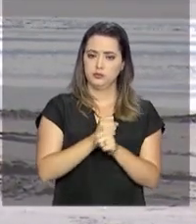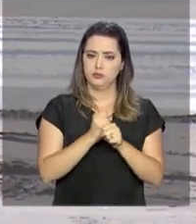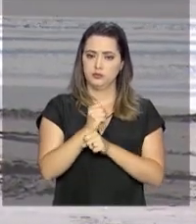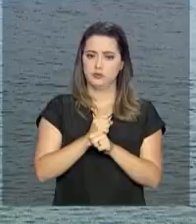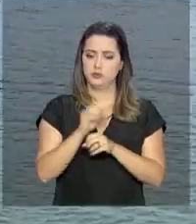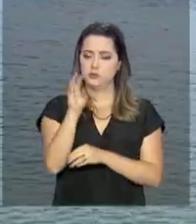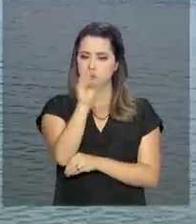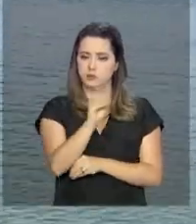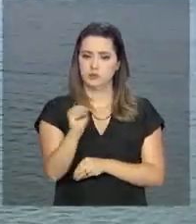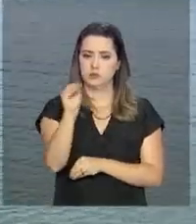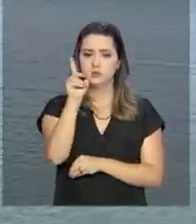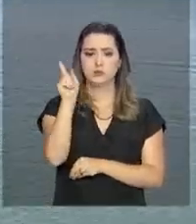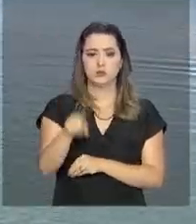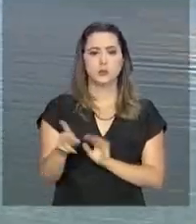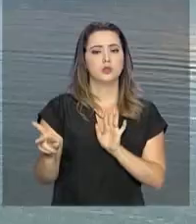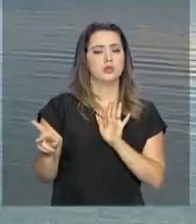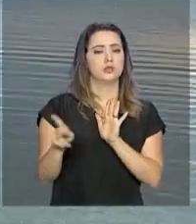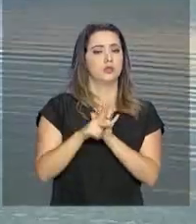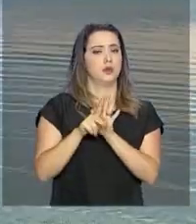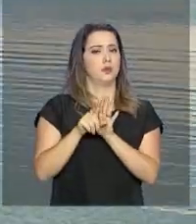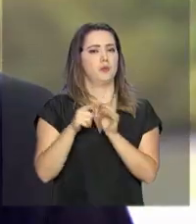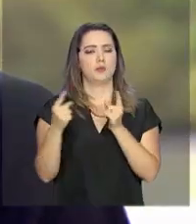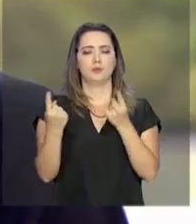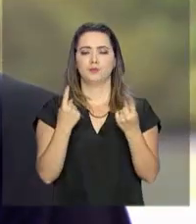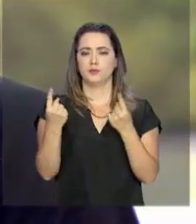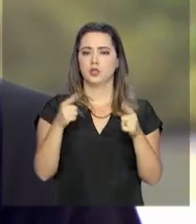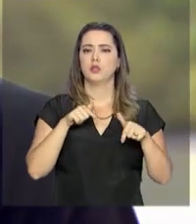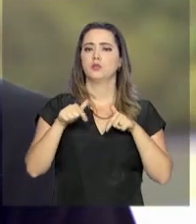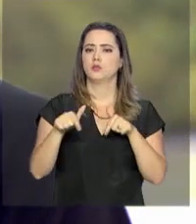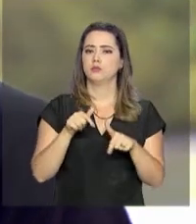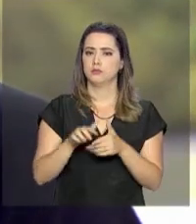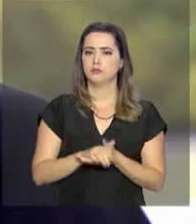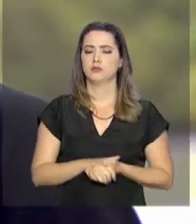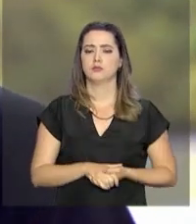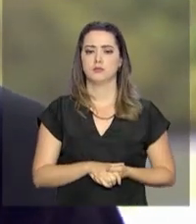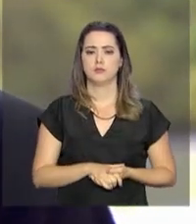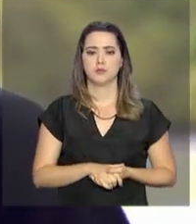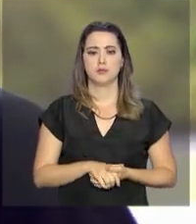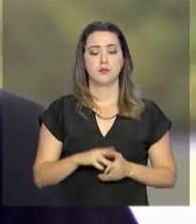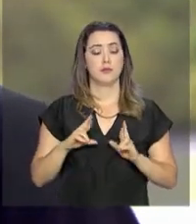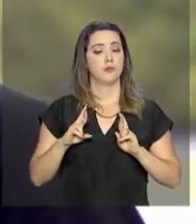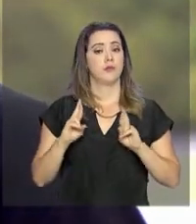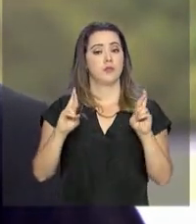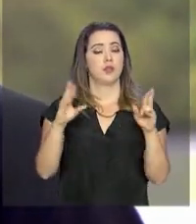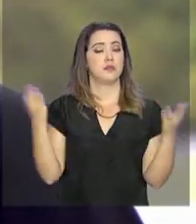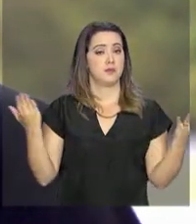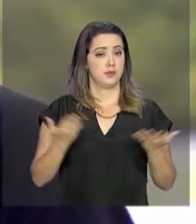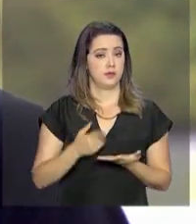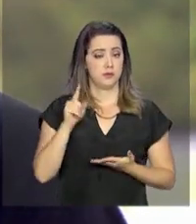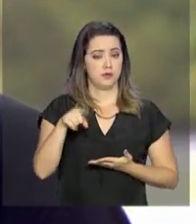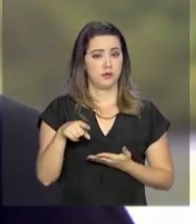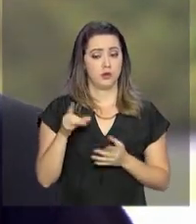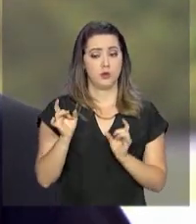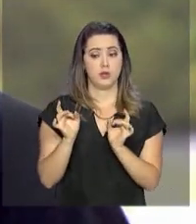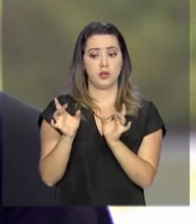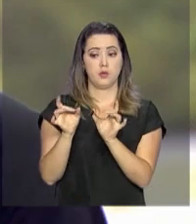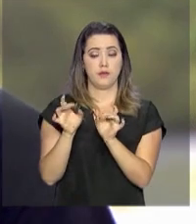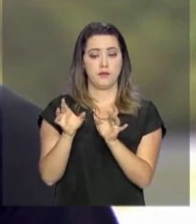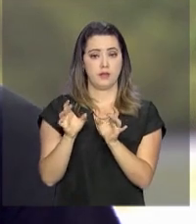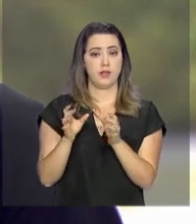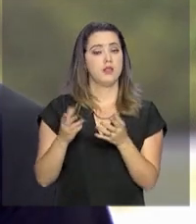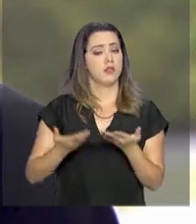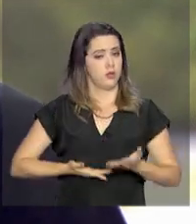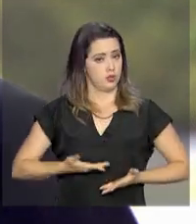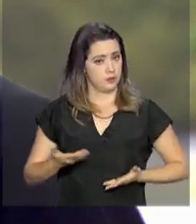preservar é papel de todos na expectativa que agora com 1 essa é essa a concessão a gente tenha mais